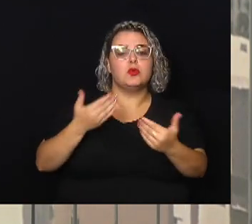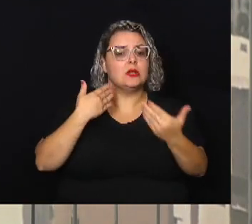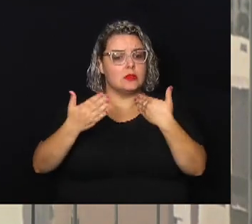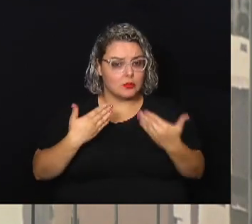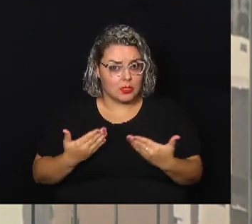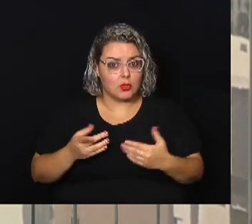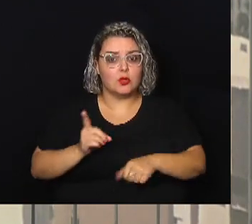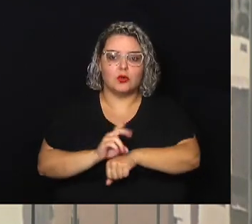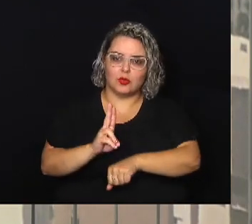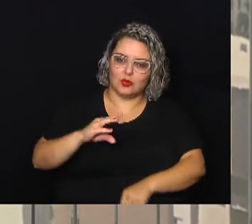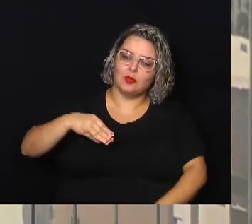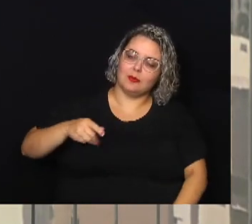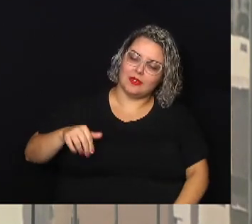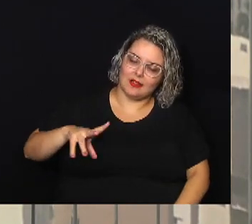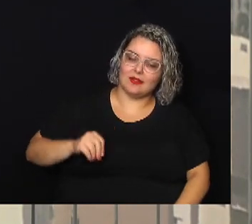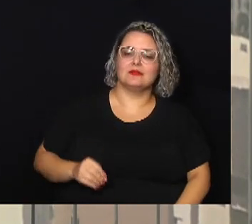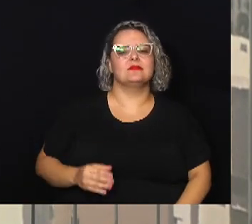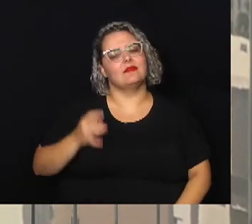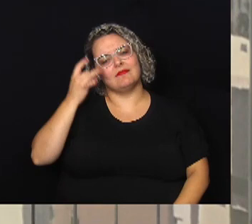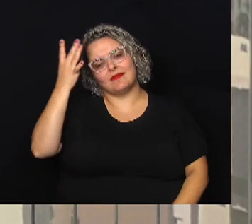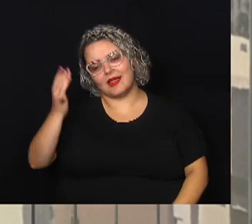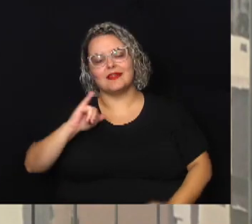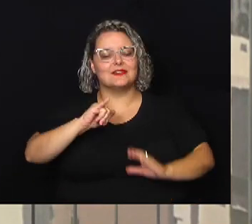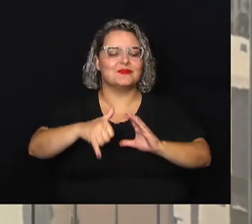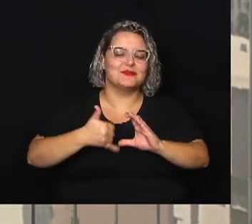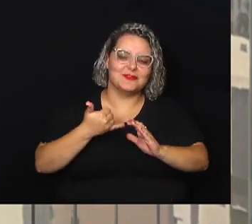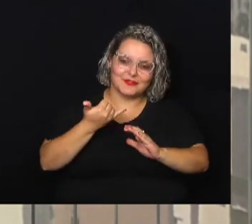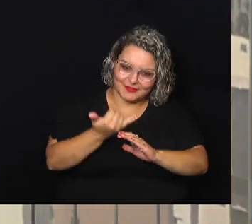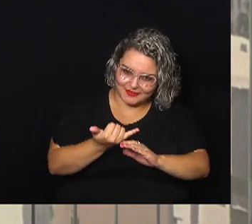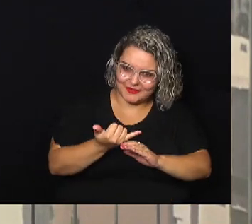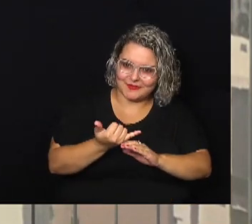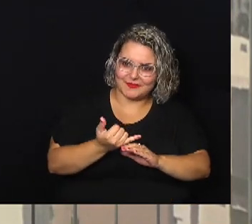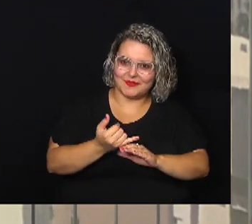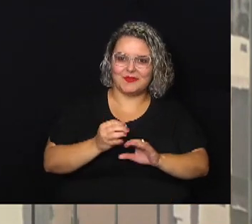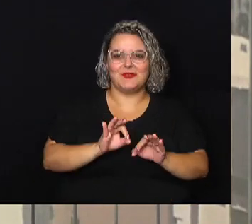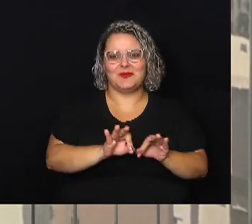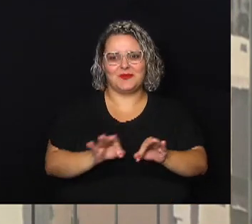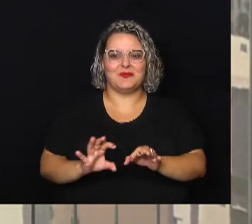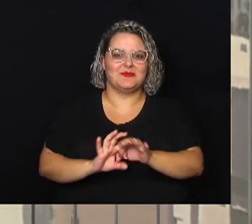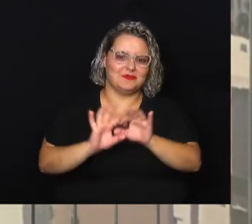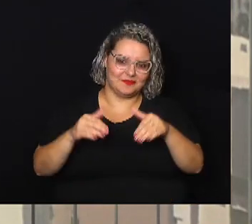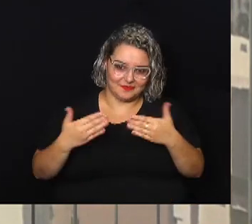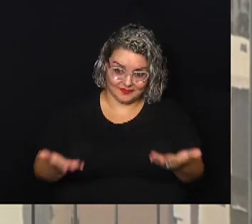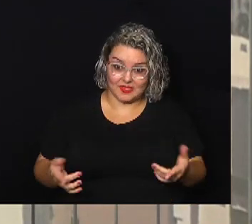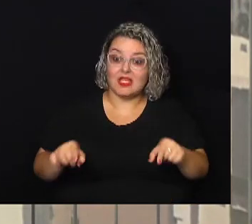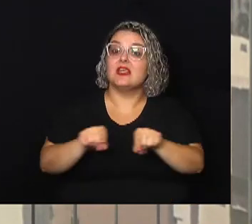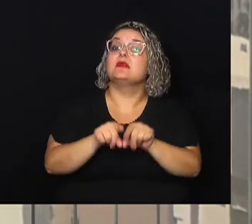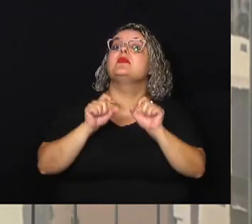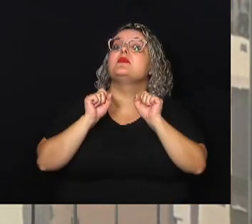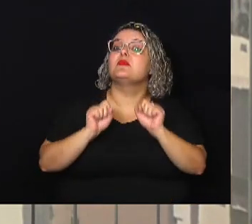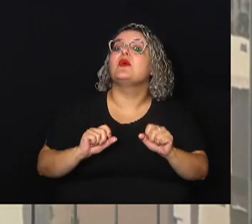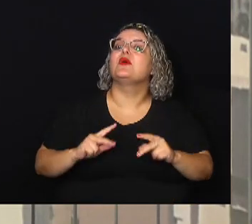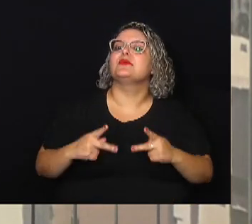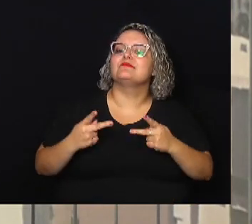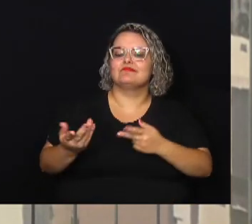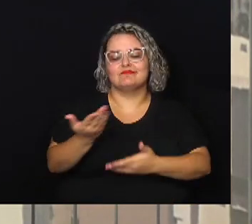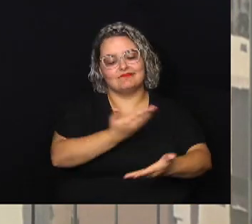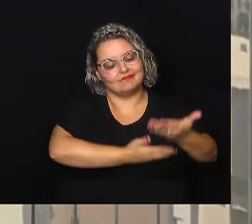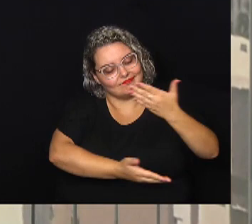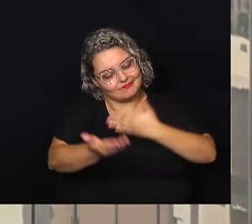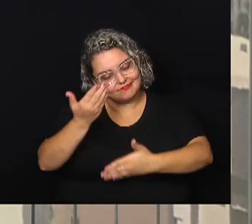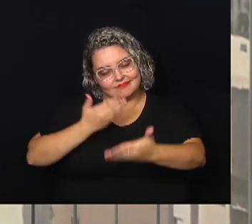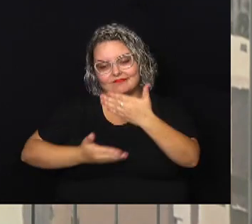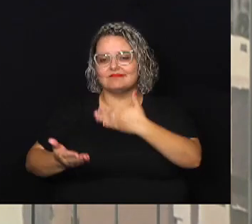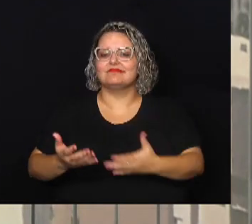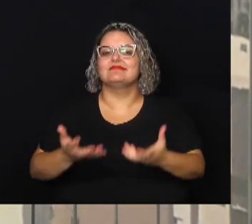Dr. Marcos? É muito fácil, é só entrar lá no nosso YouTube, que esse programa está lá disponível, e também pode pegar o link e compartilhar com